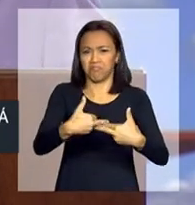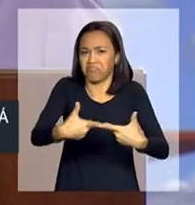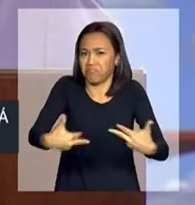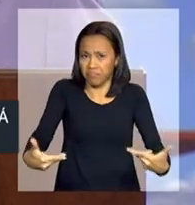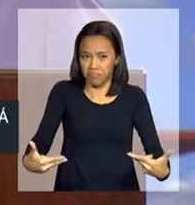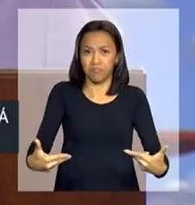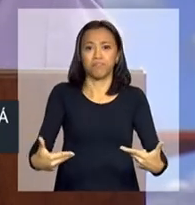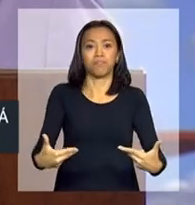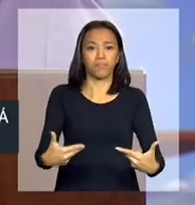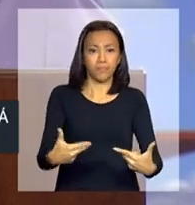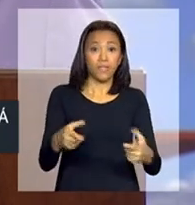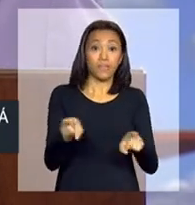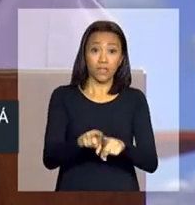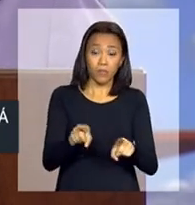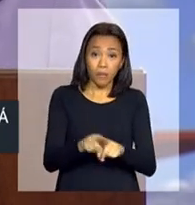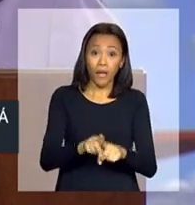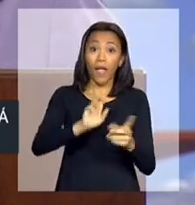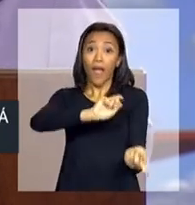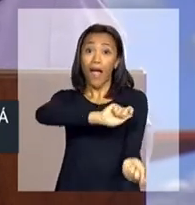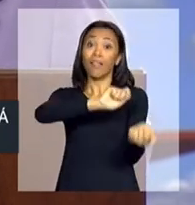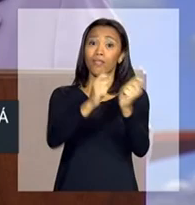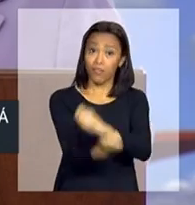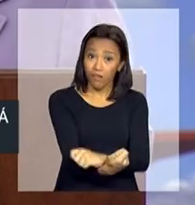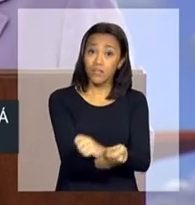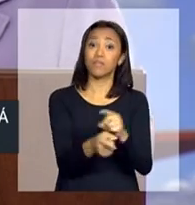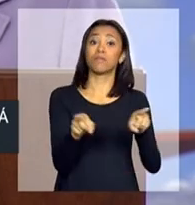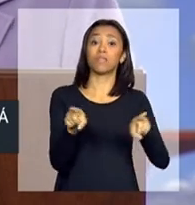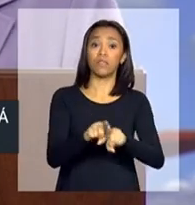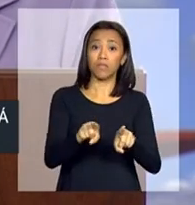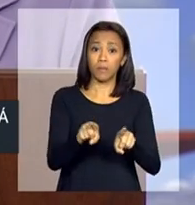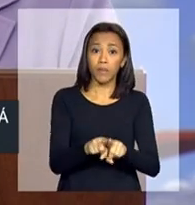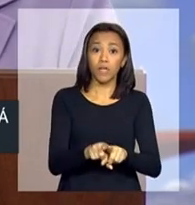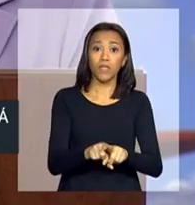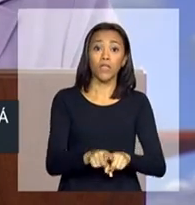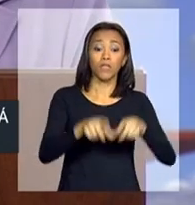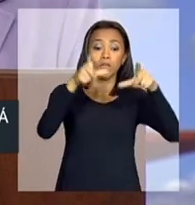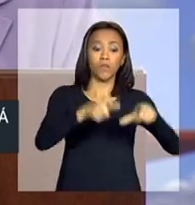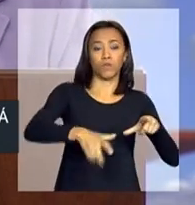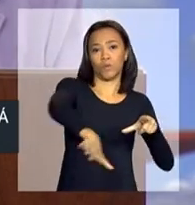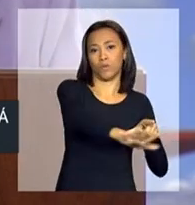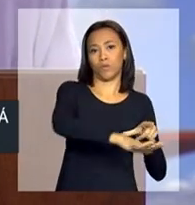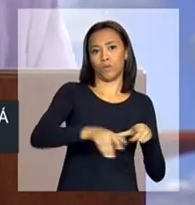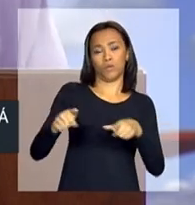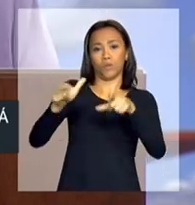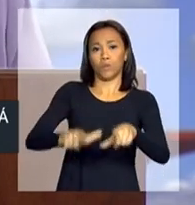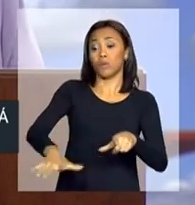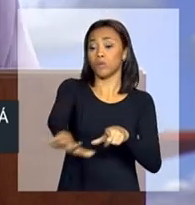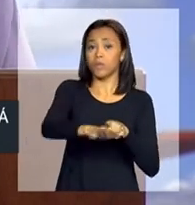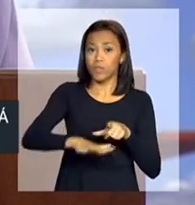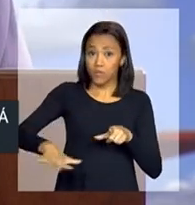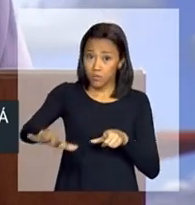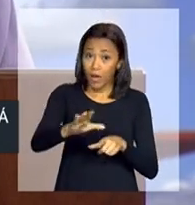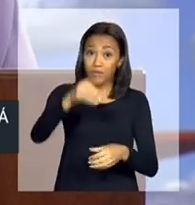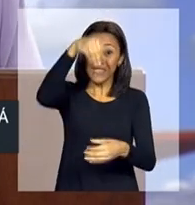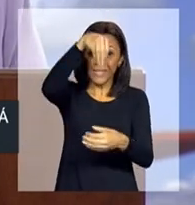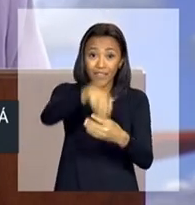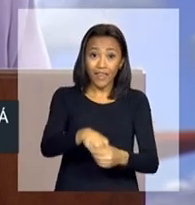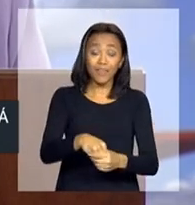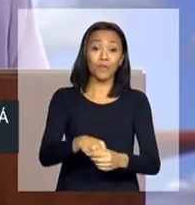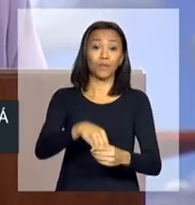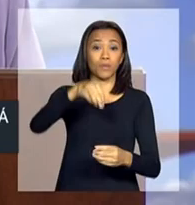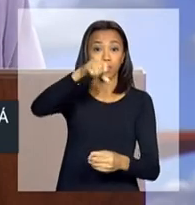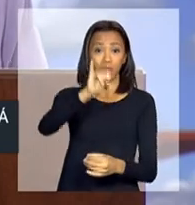para a adequação também dos espaços contíguos aos e ML